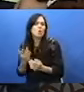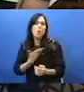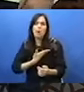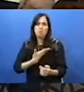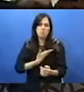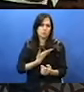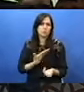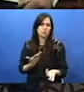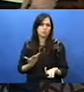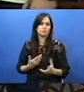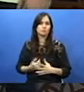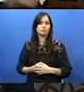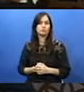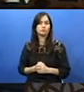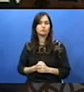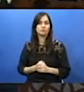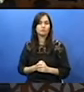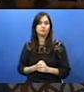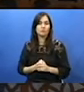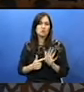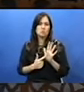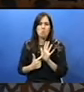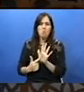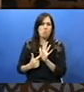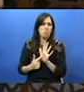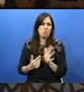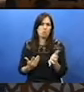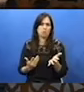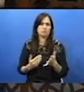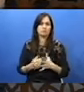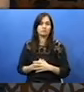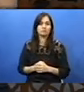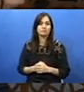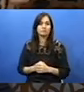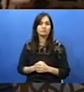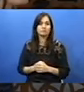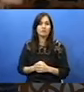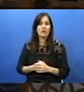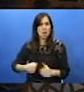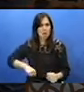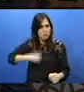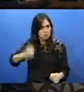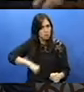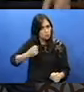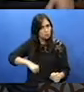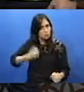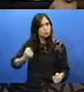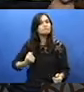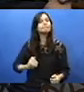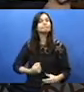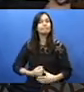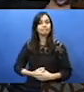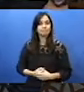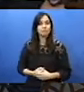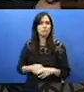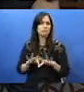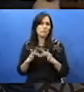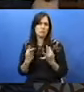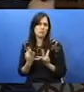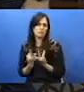pessoa quer se espelhar naquela pessoa, uma rebeldia por algum problema